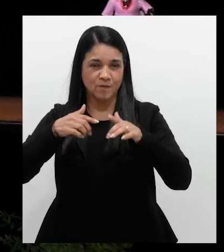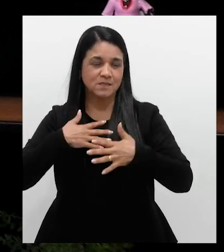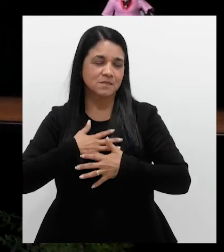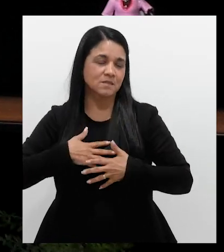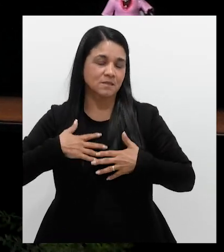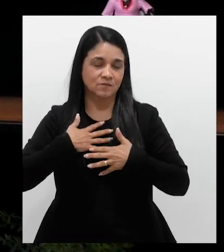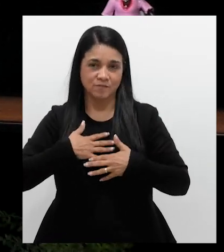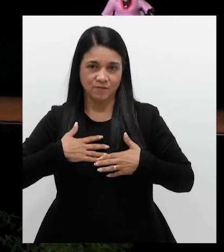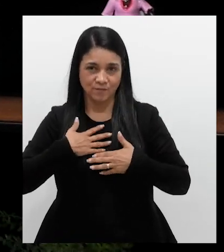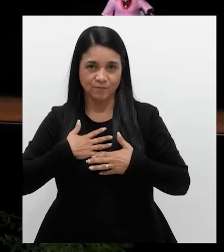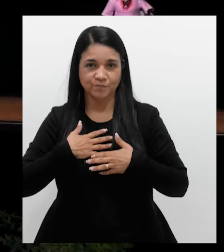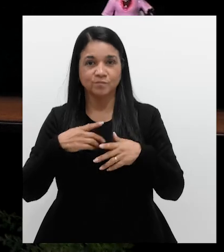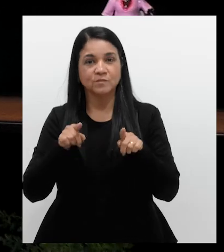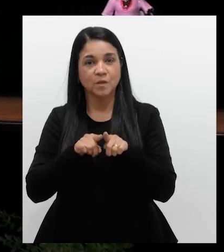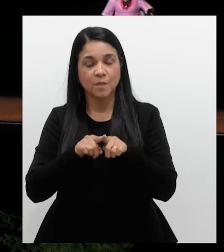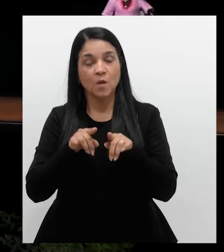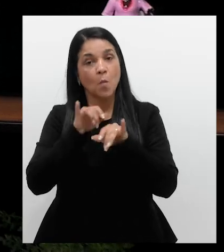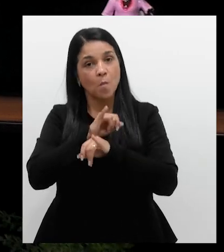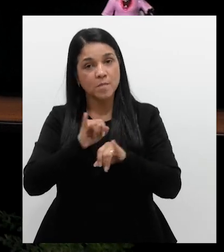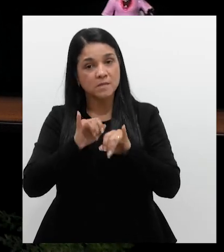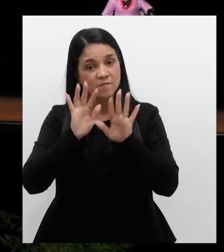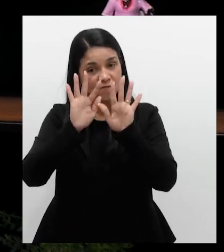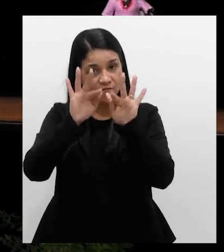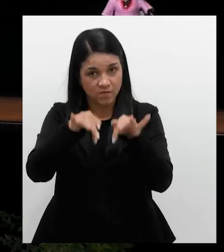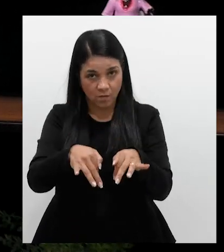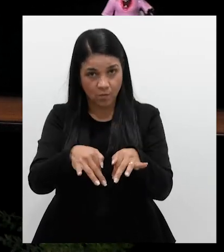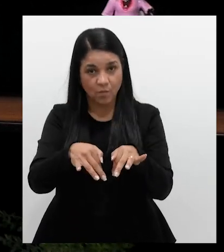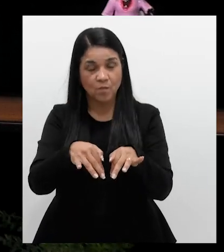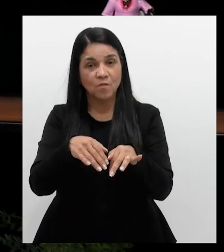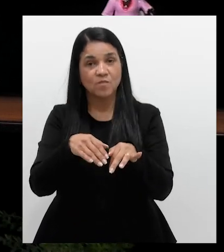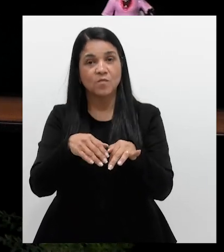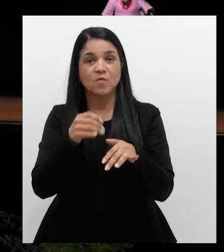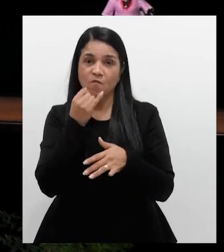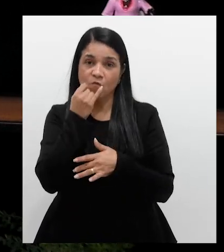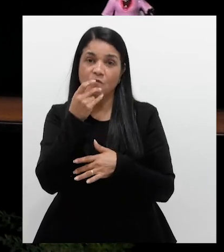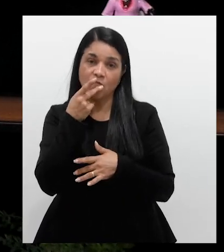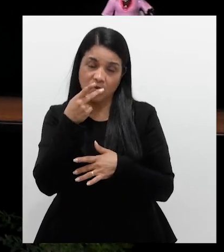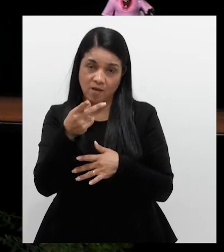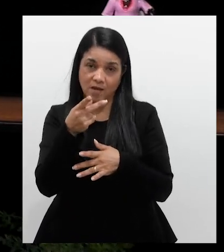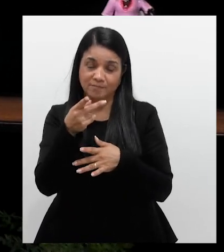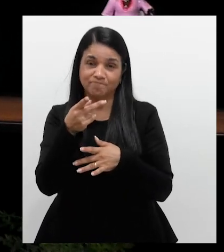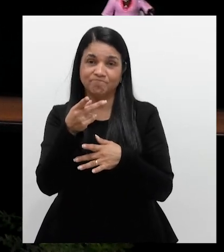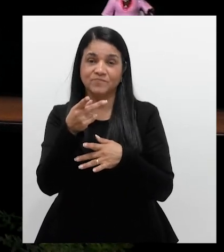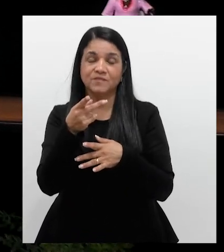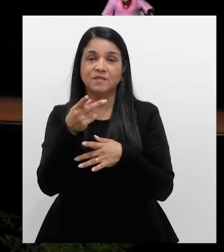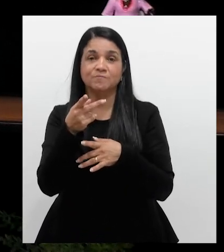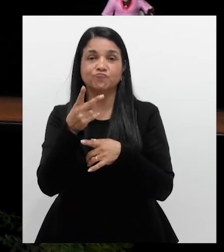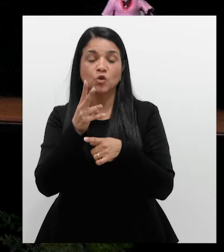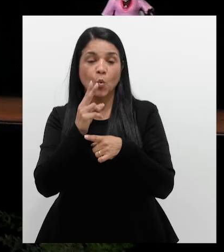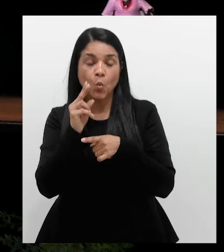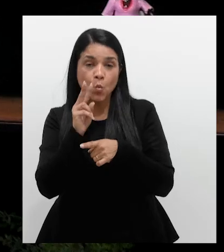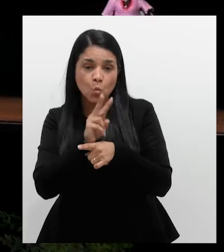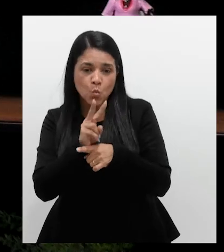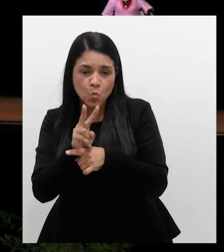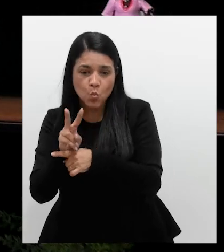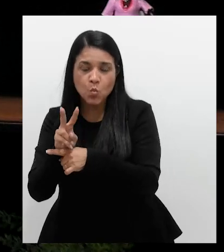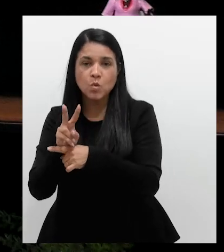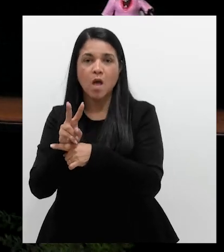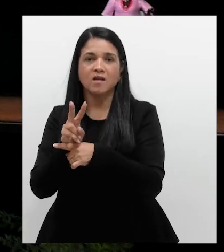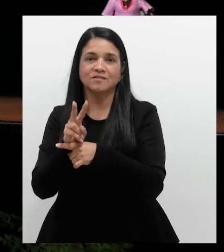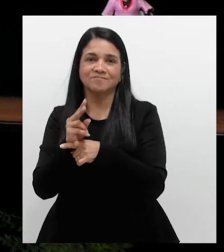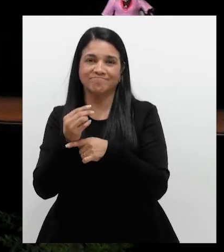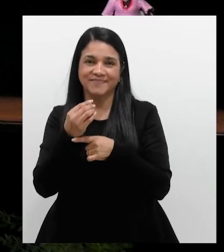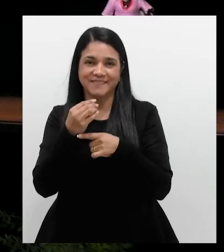do programa. É uma honra, uma satisfação. E eu acho que como mensagem final, vou focar sempre na prevenção, né? A prevenção ela